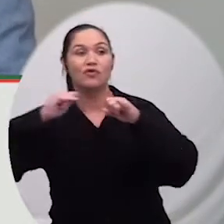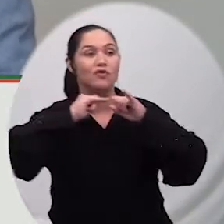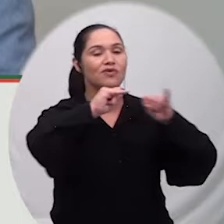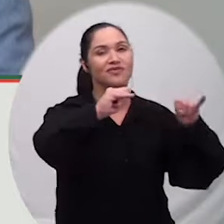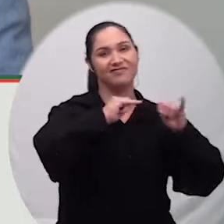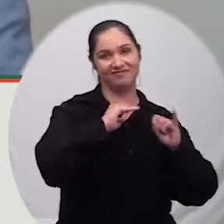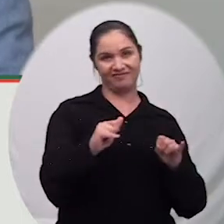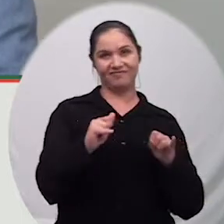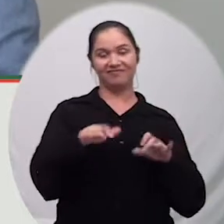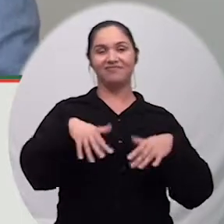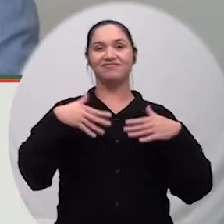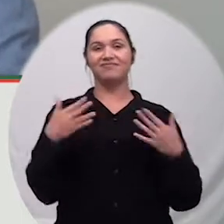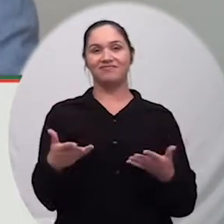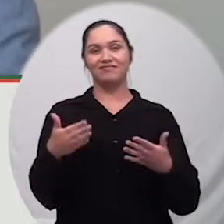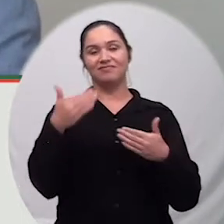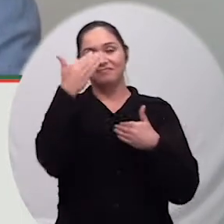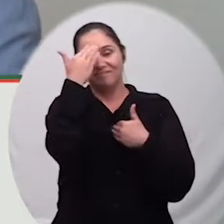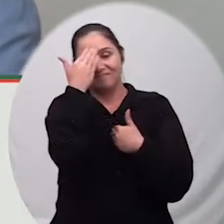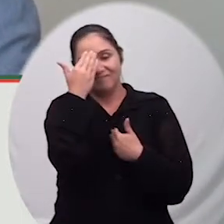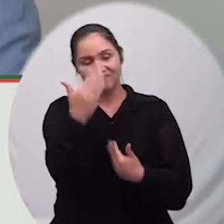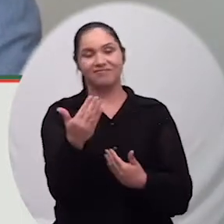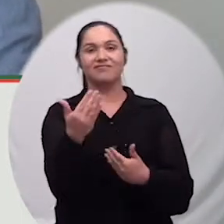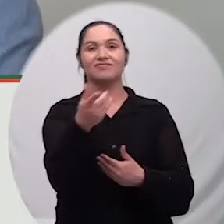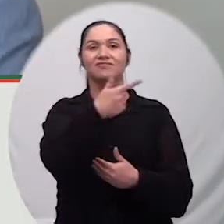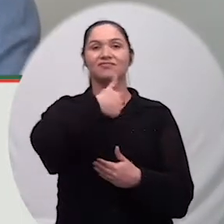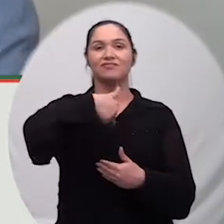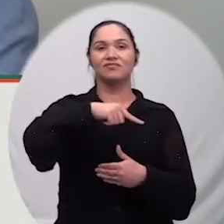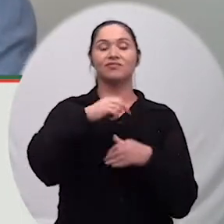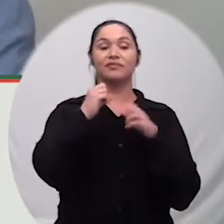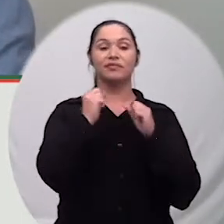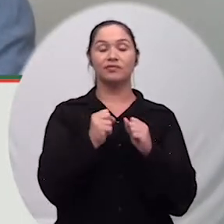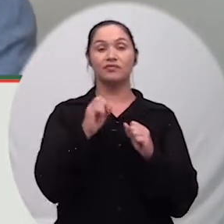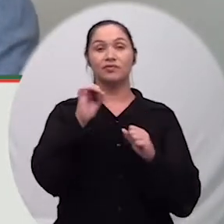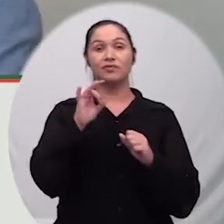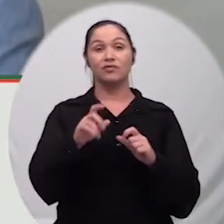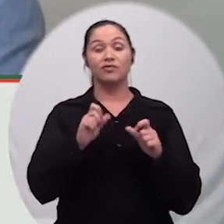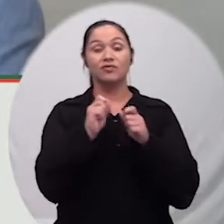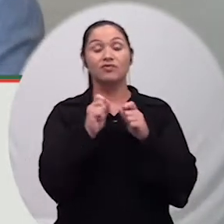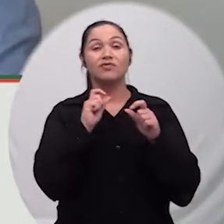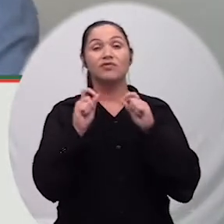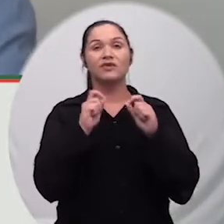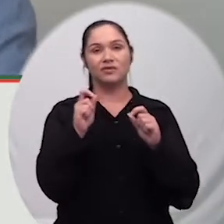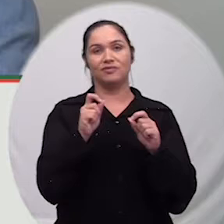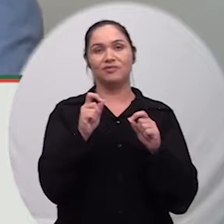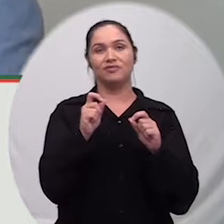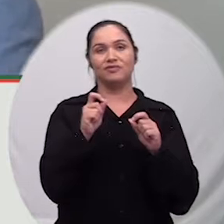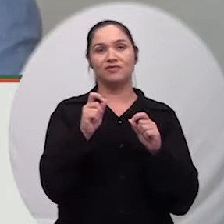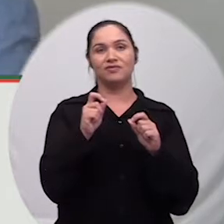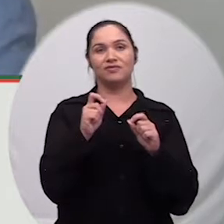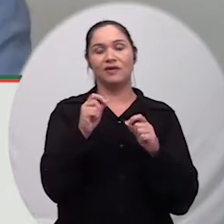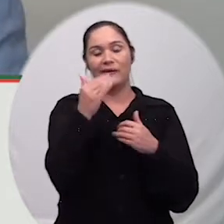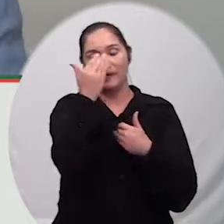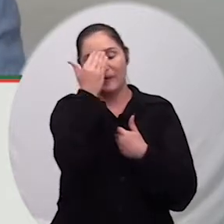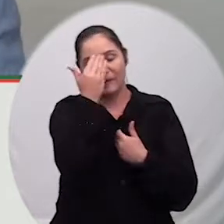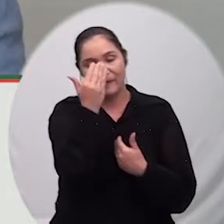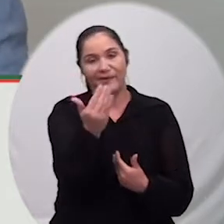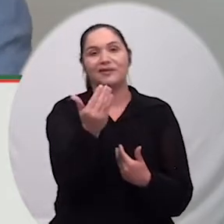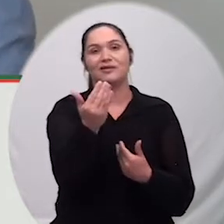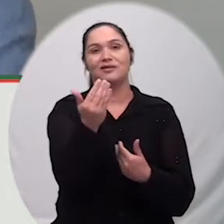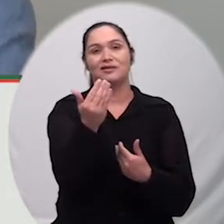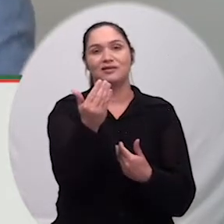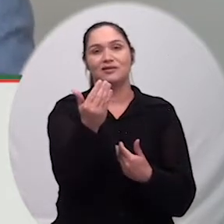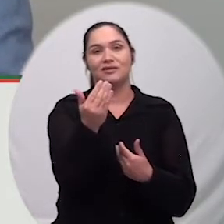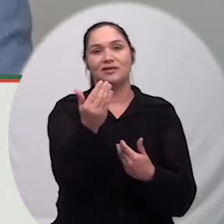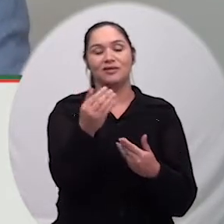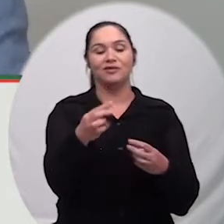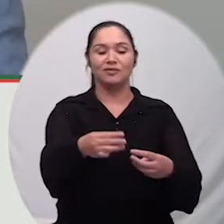internacional. Muito obrigado. O mínimo que nós podemos fazer é manifestar a nossa gratidão, te presenteando com essa moção de aplauso